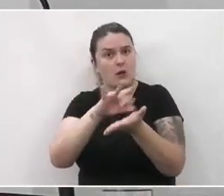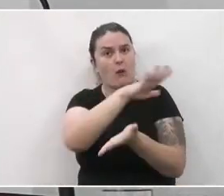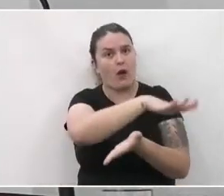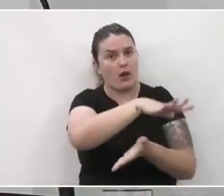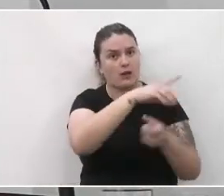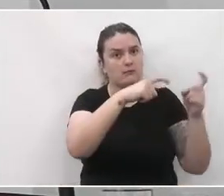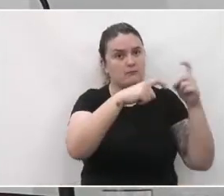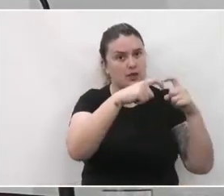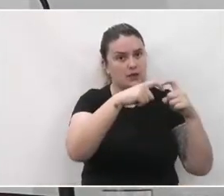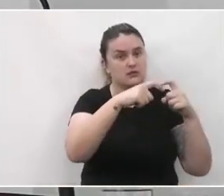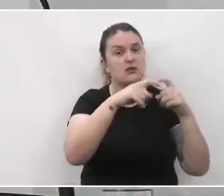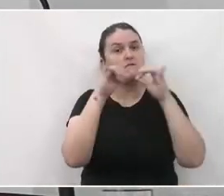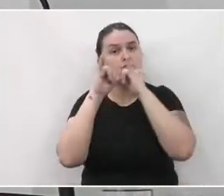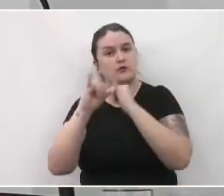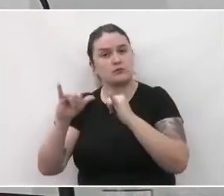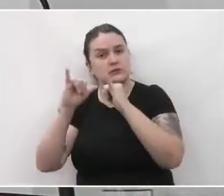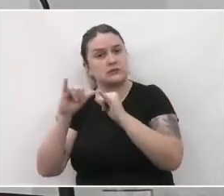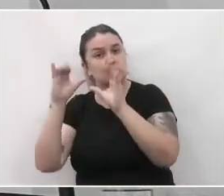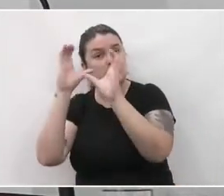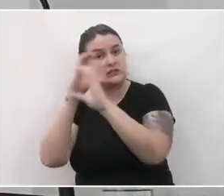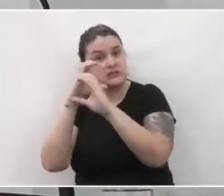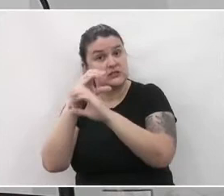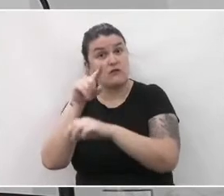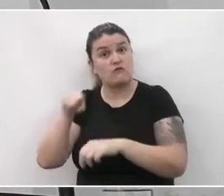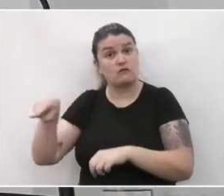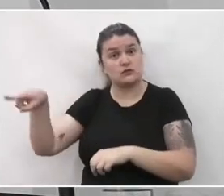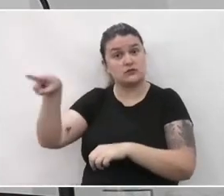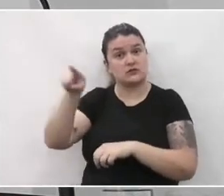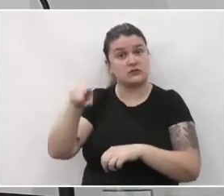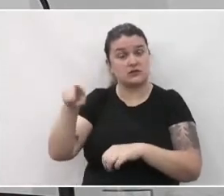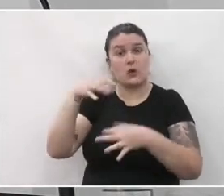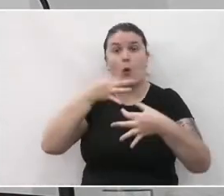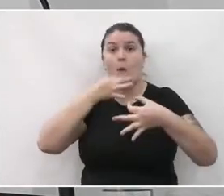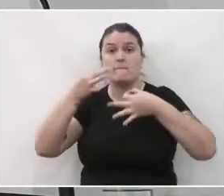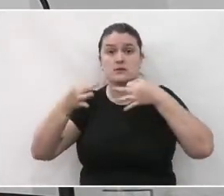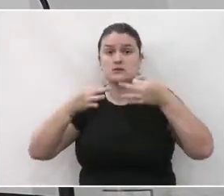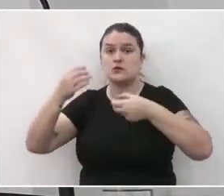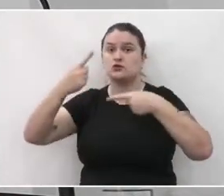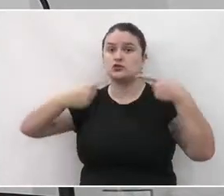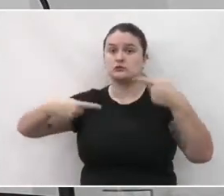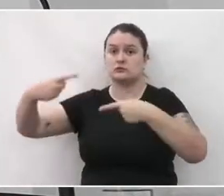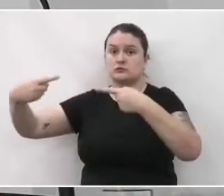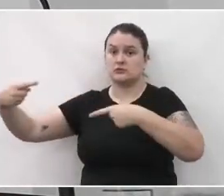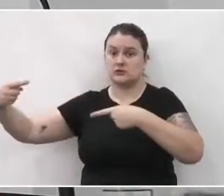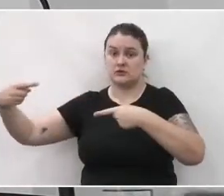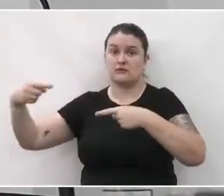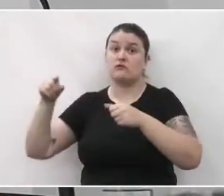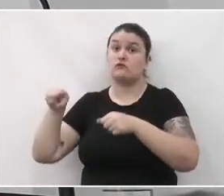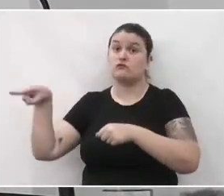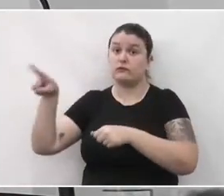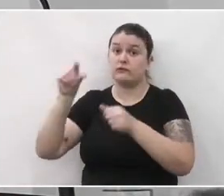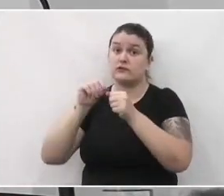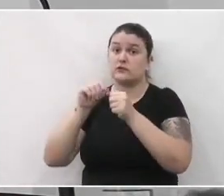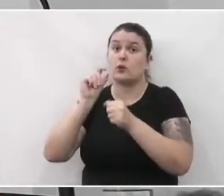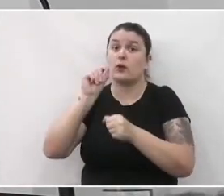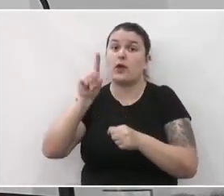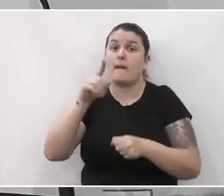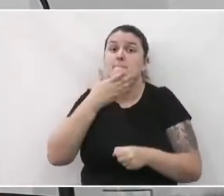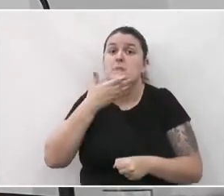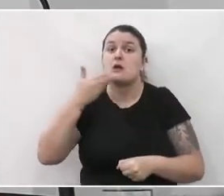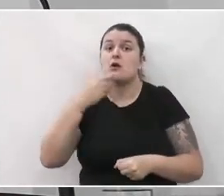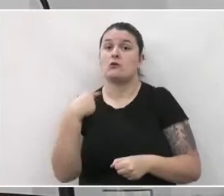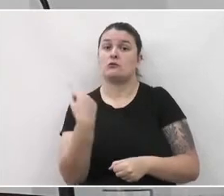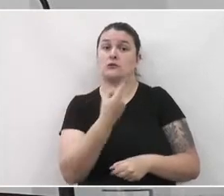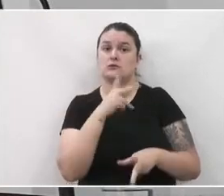da área científica, para que os senhores deliberem sobre e façam o que é melhor para a nossa